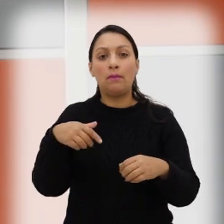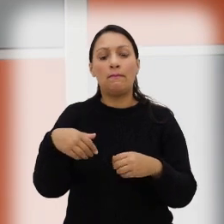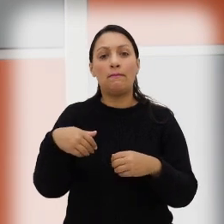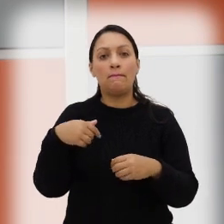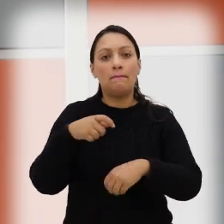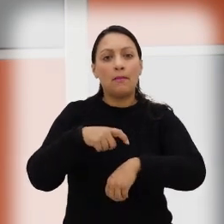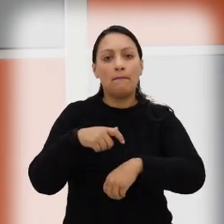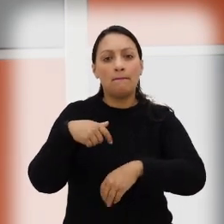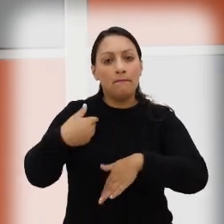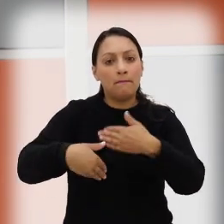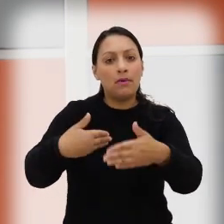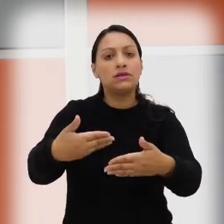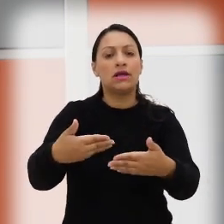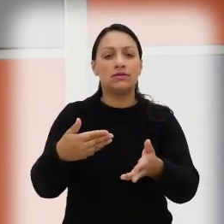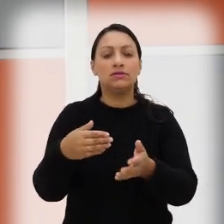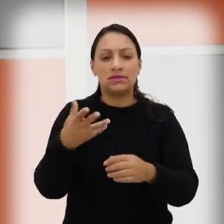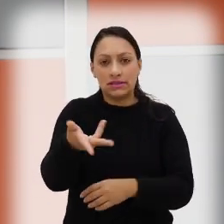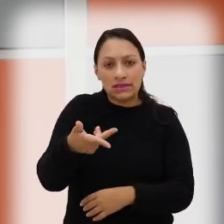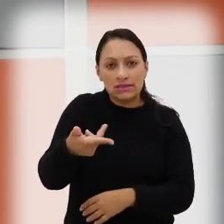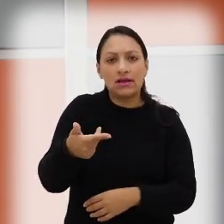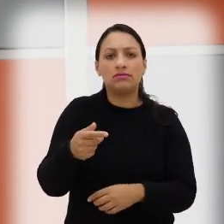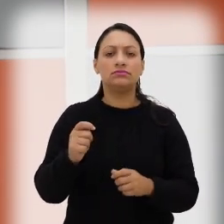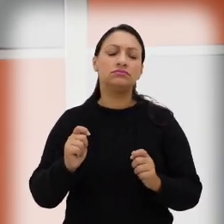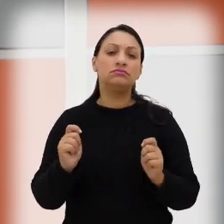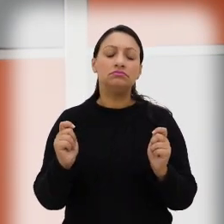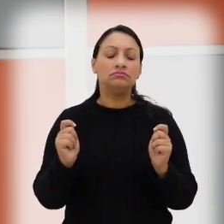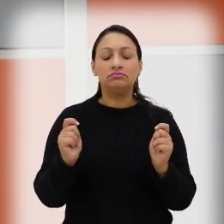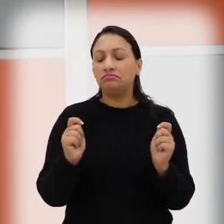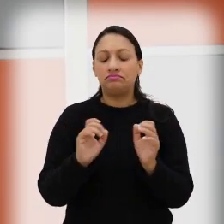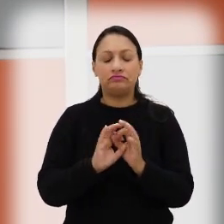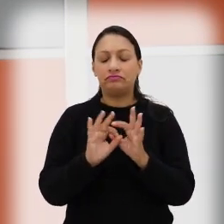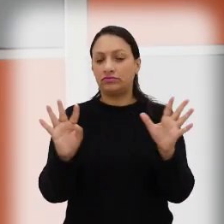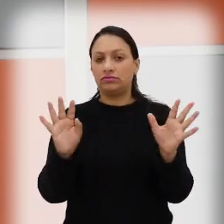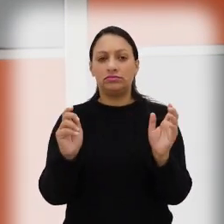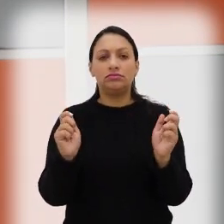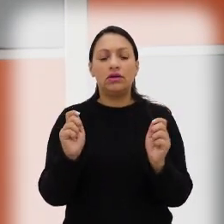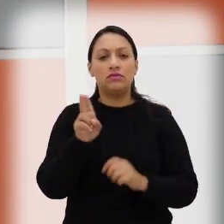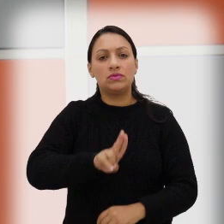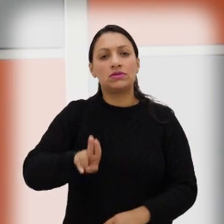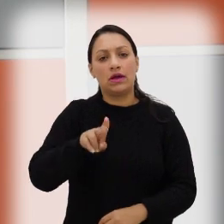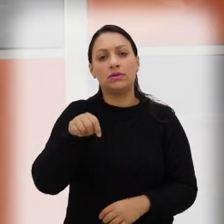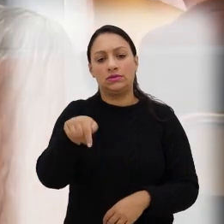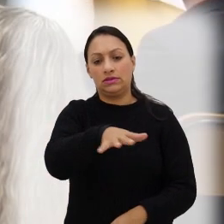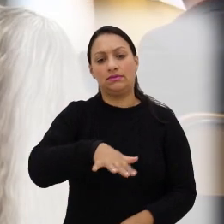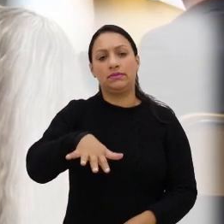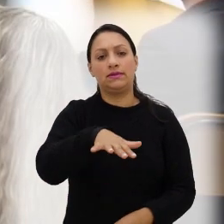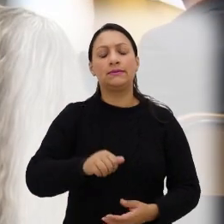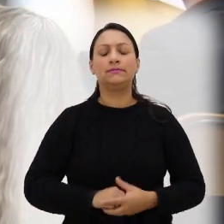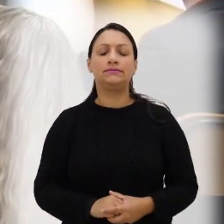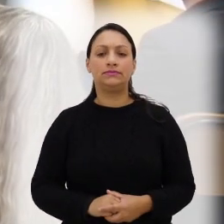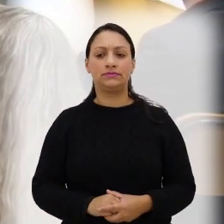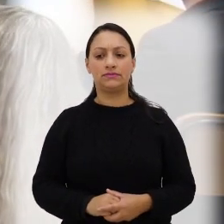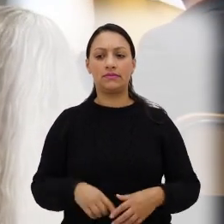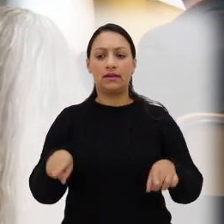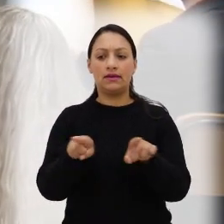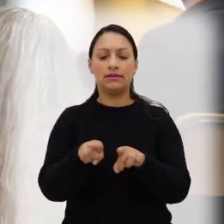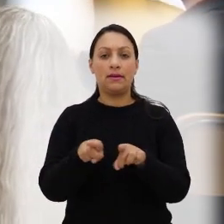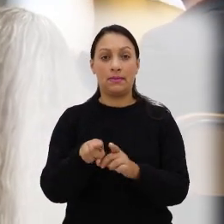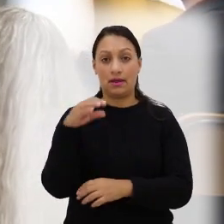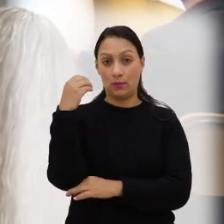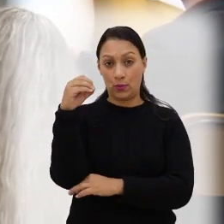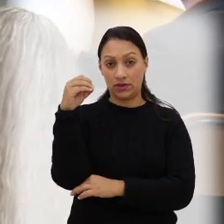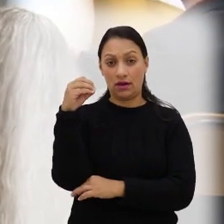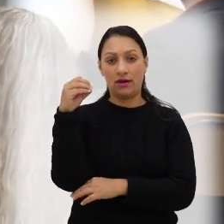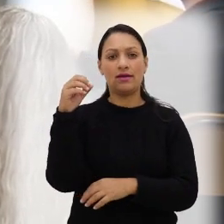à vontade para ajustar essa, né, utilização desse espaço. O espaço aqui do Hub de Poa, então, ele fica